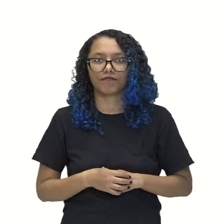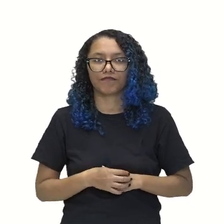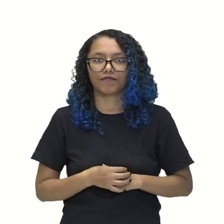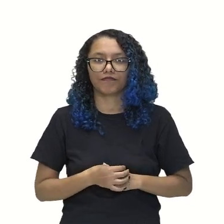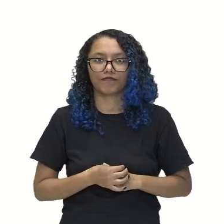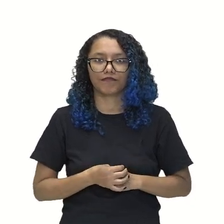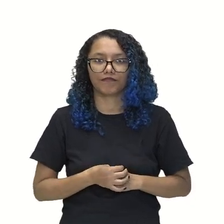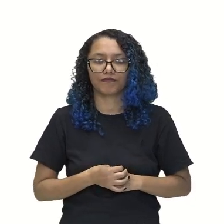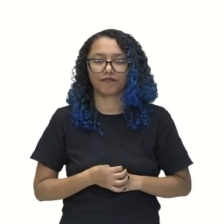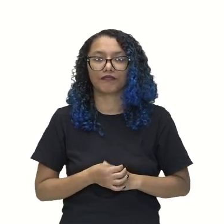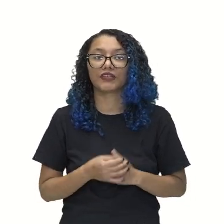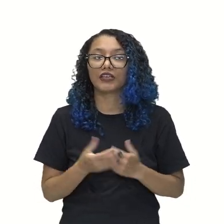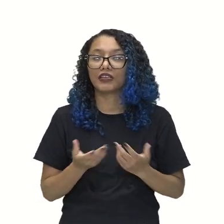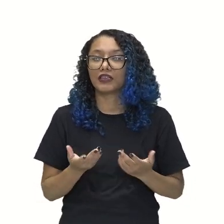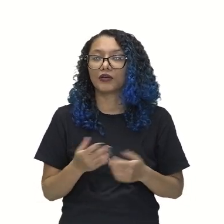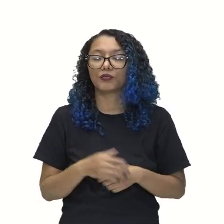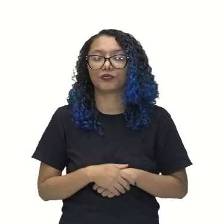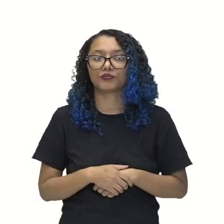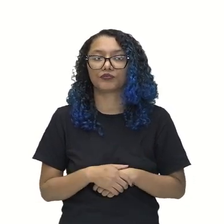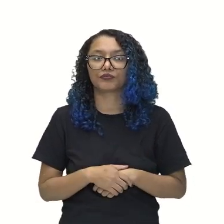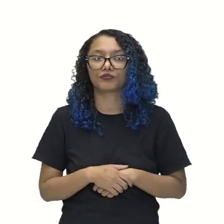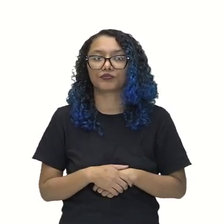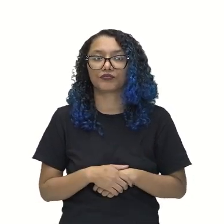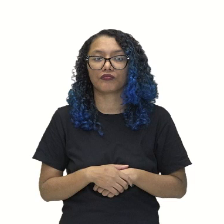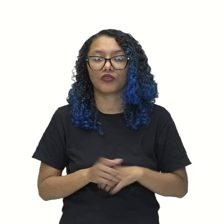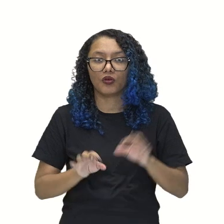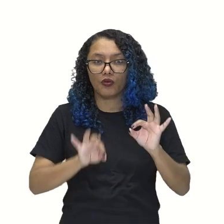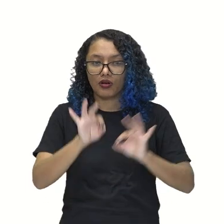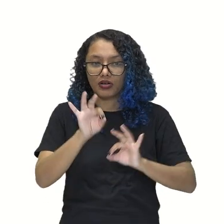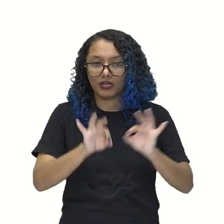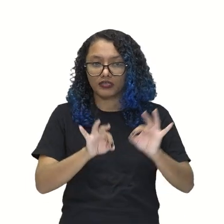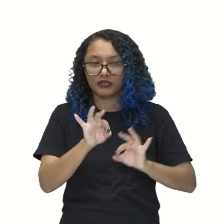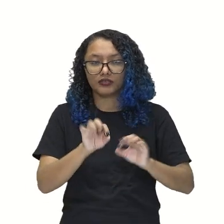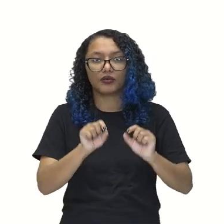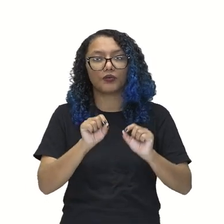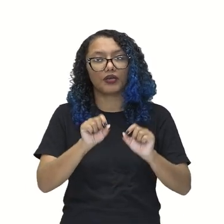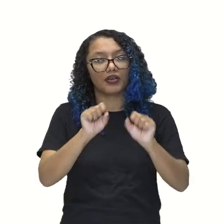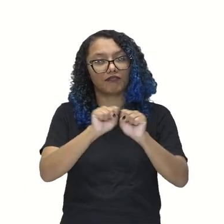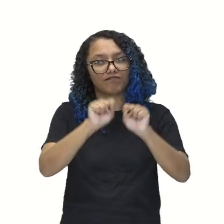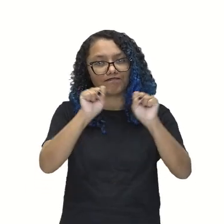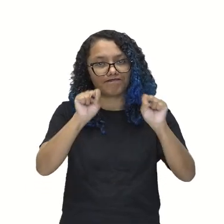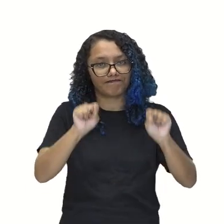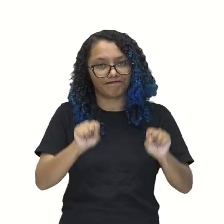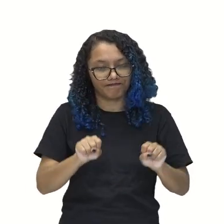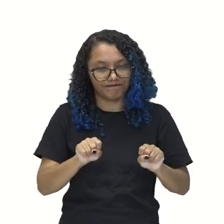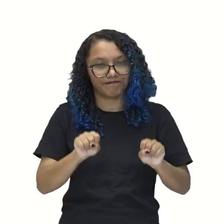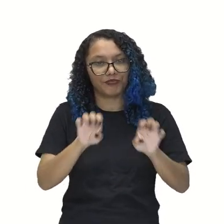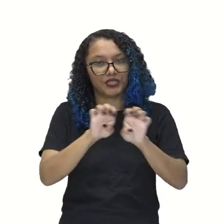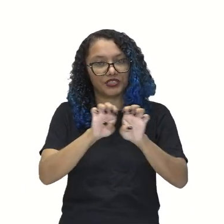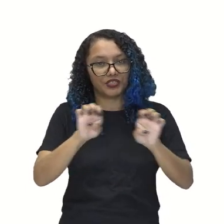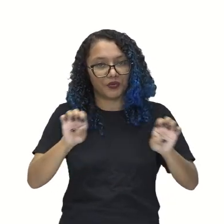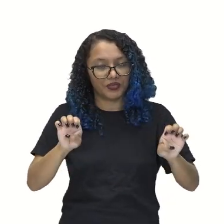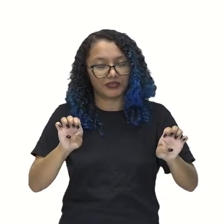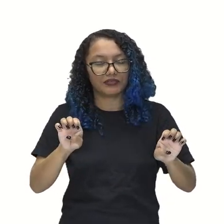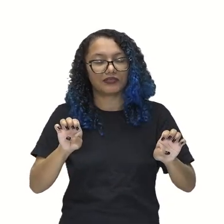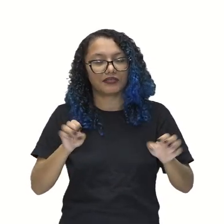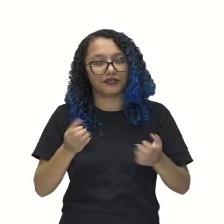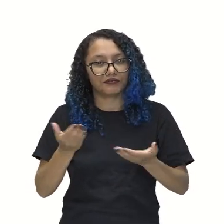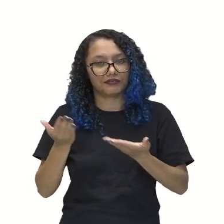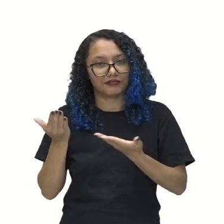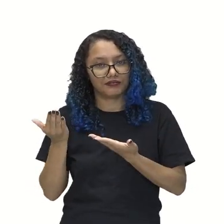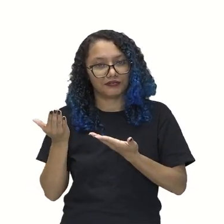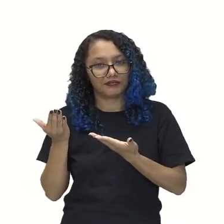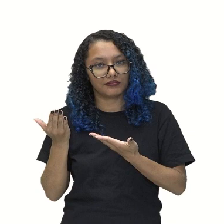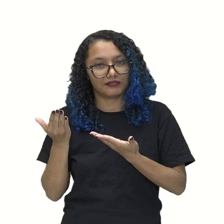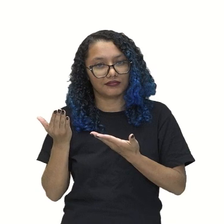com isso, nós, então, construímos o que nós chamamos de sistema, né? Que é, como eu falei, um